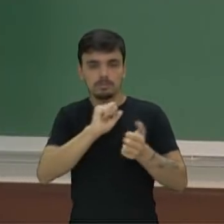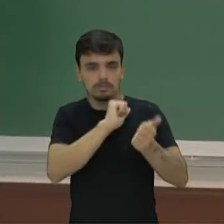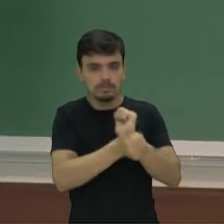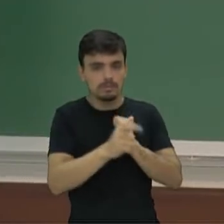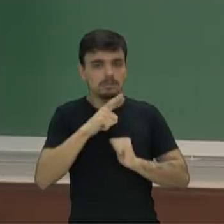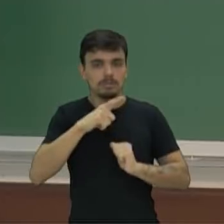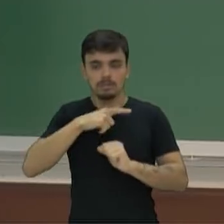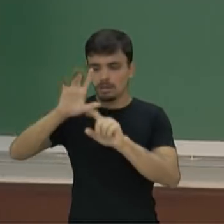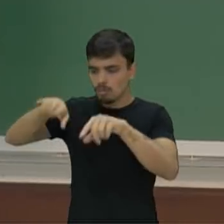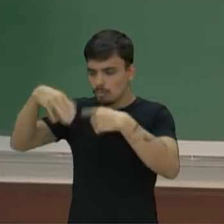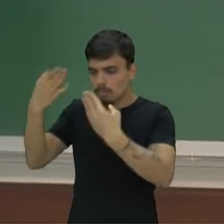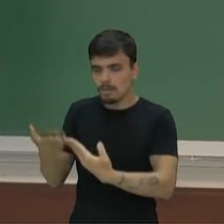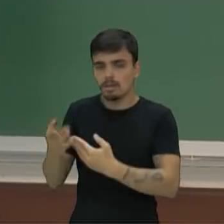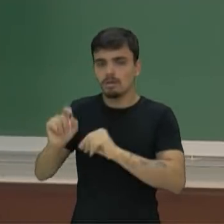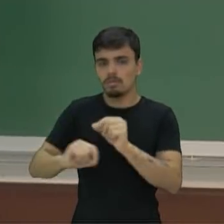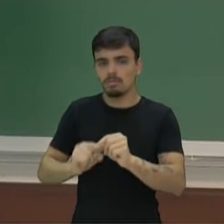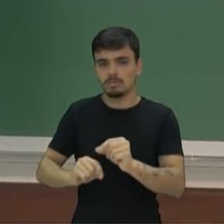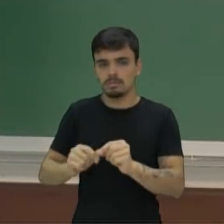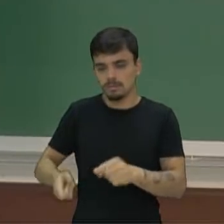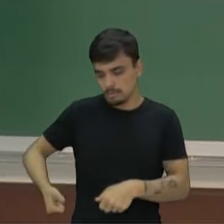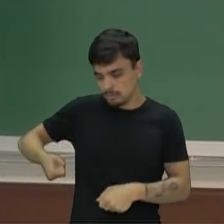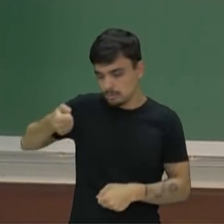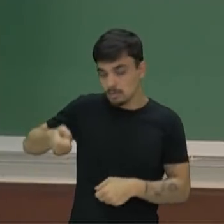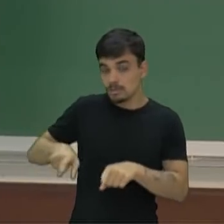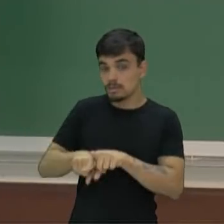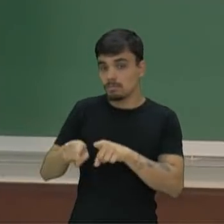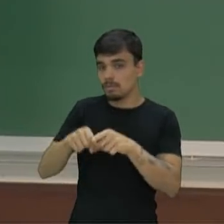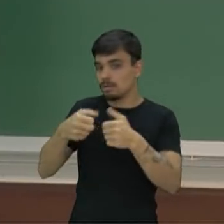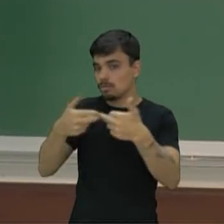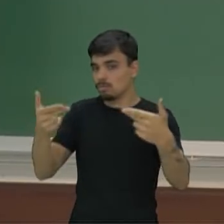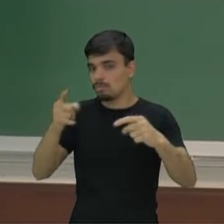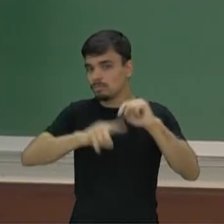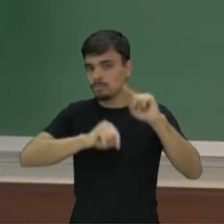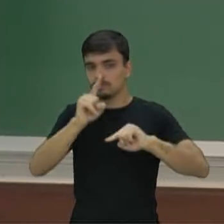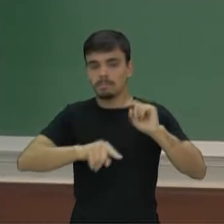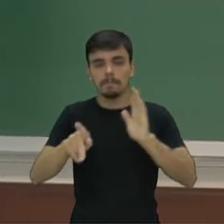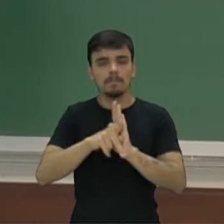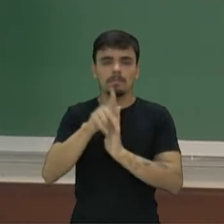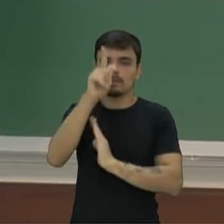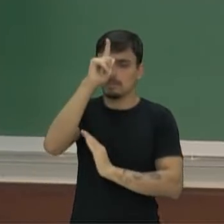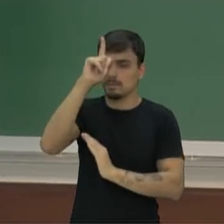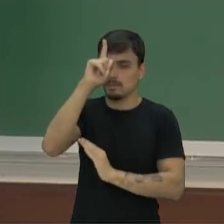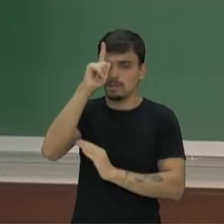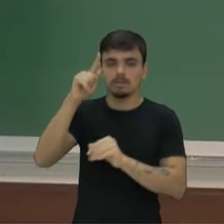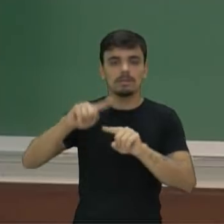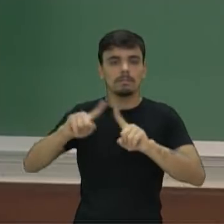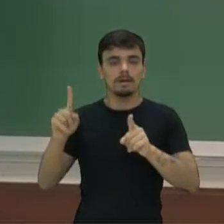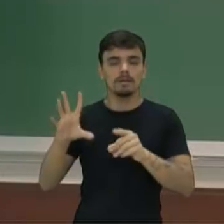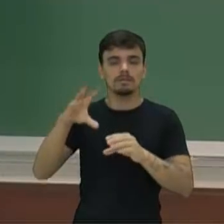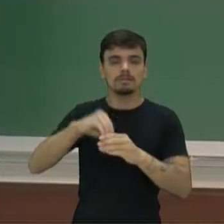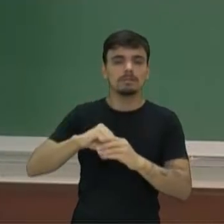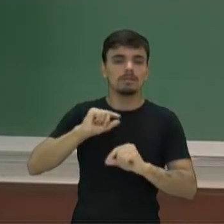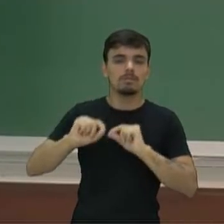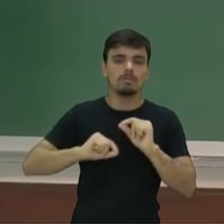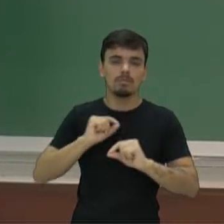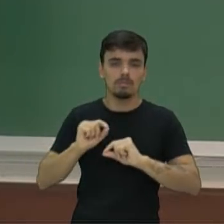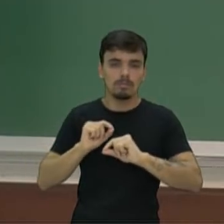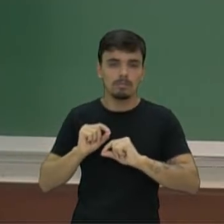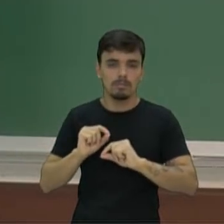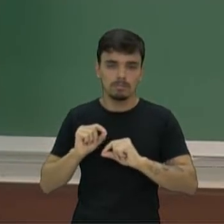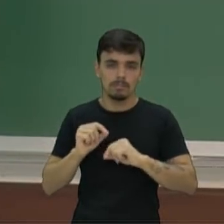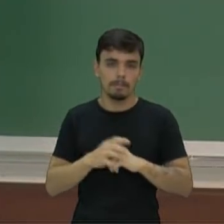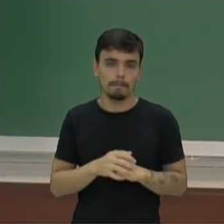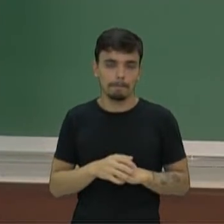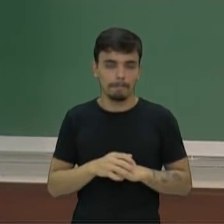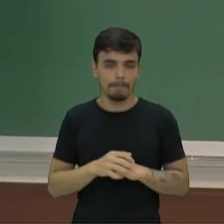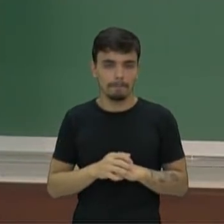de homenagens, cestas, até inclusive com alguns produtos, né, da Grécia, mas homenagens dentro, eles eram levados